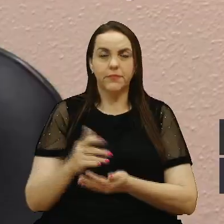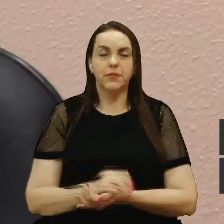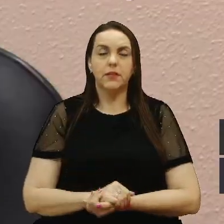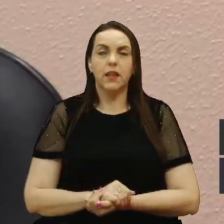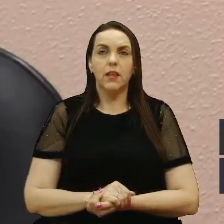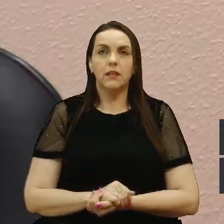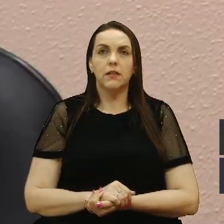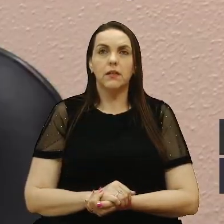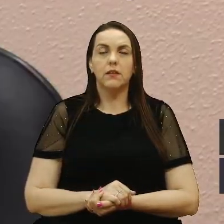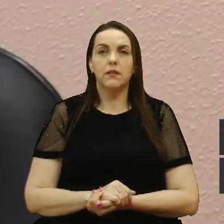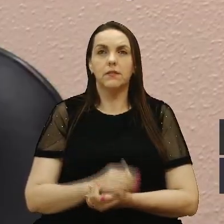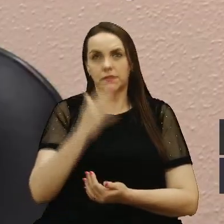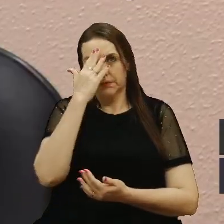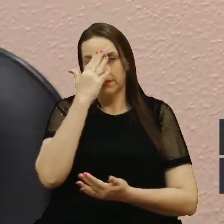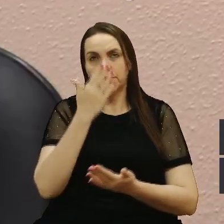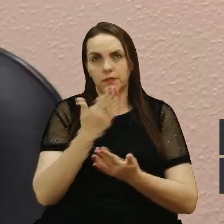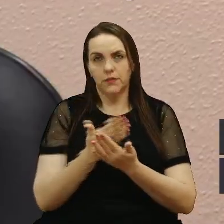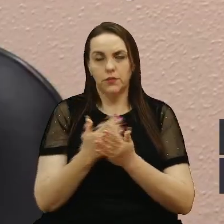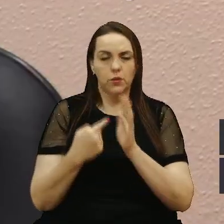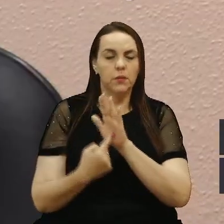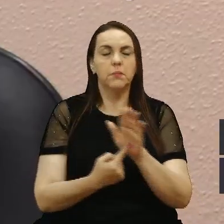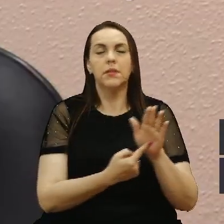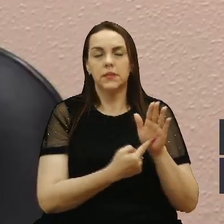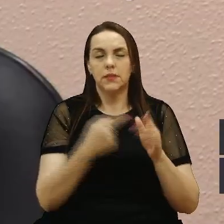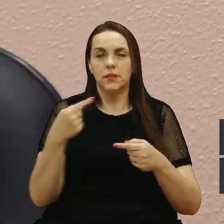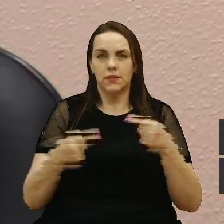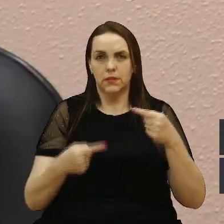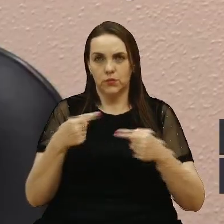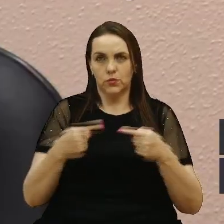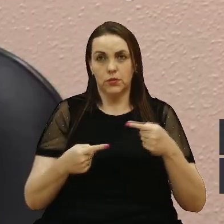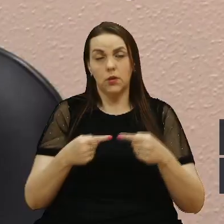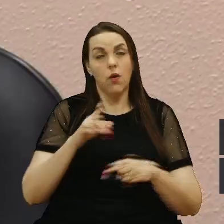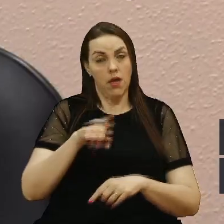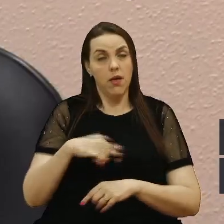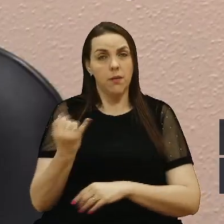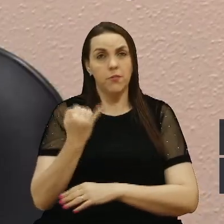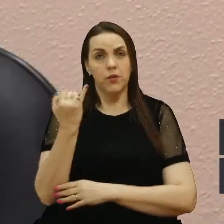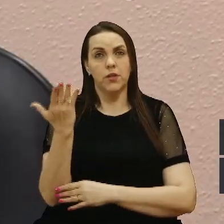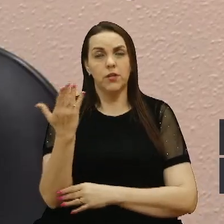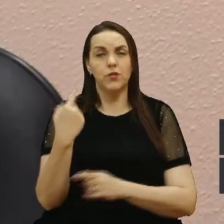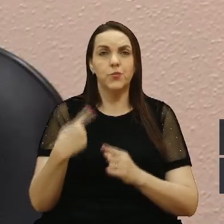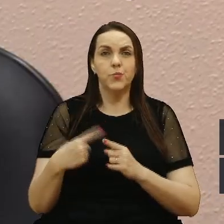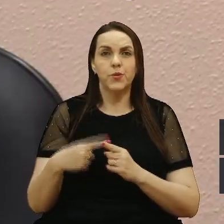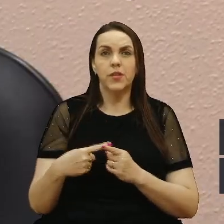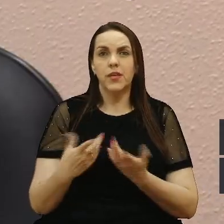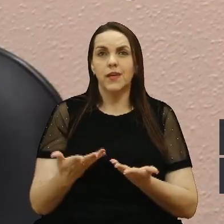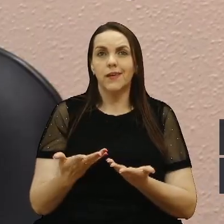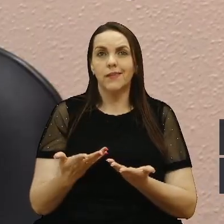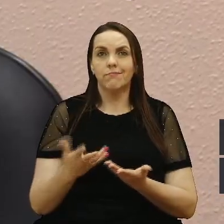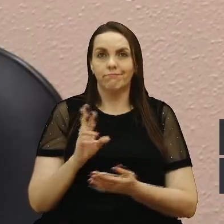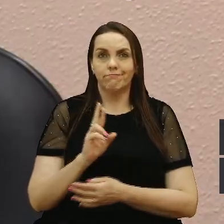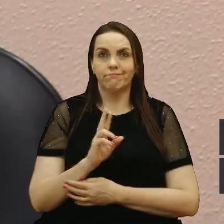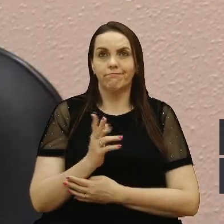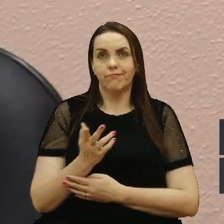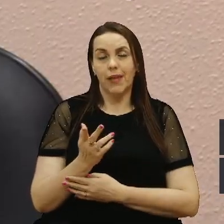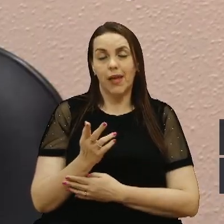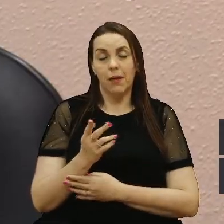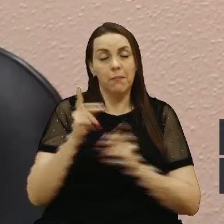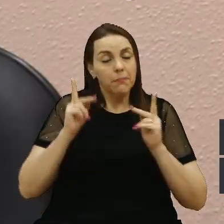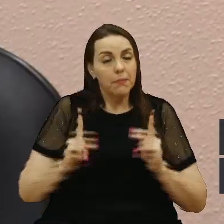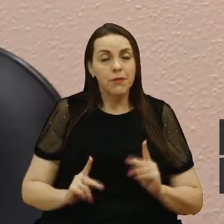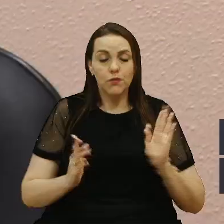que a forma como apresenta essa discussão ela é extremamente oportuna, porque está se colocando como alguém que propõe,